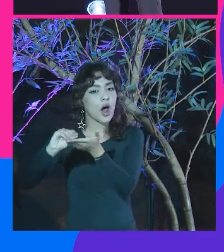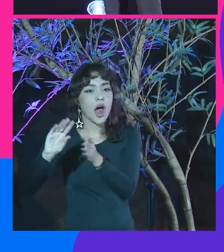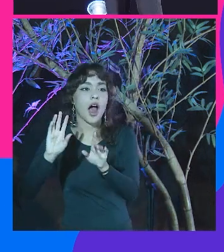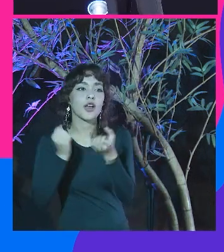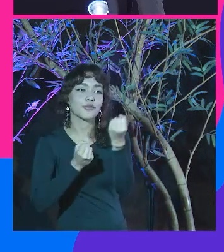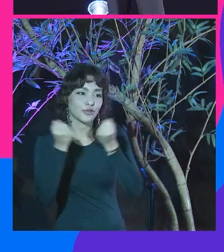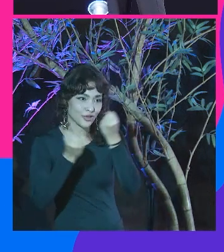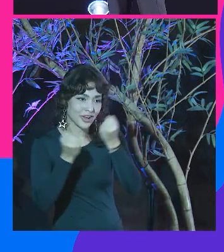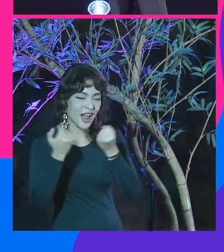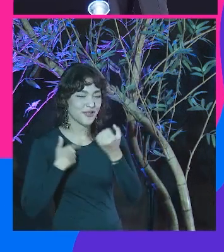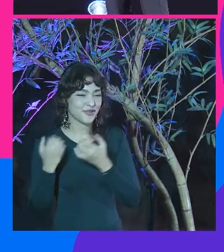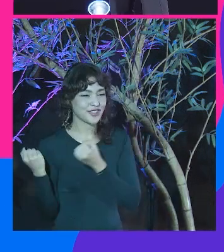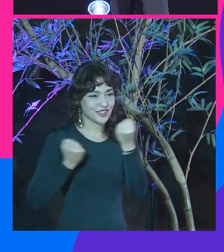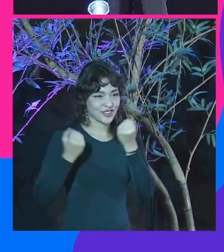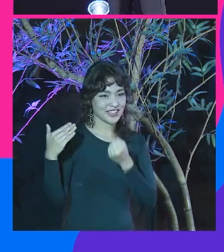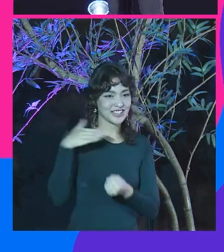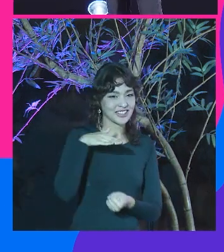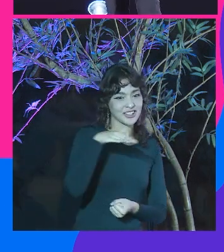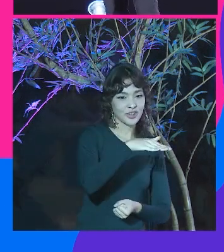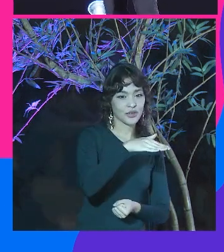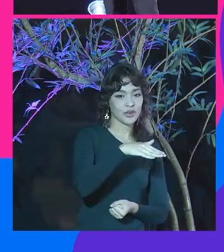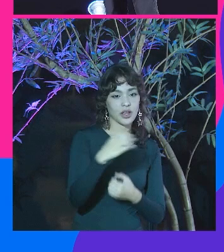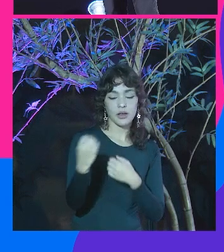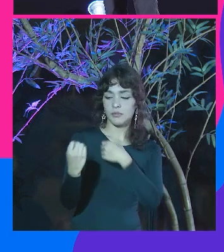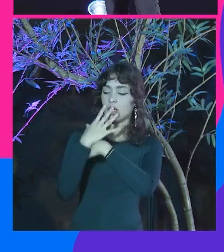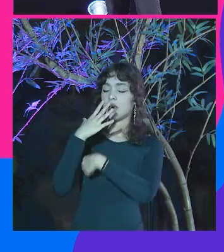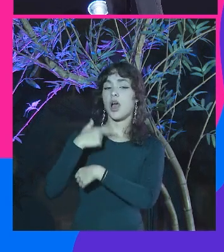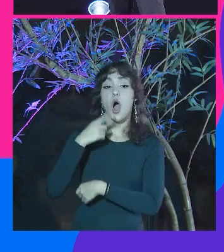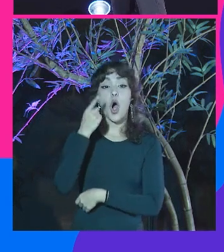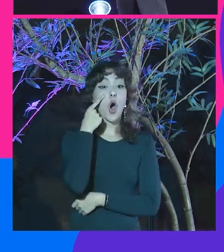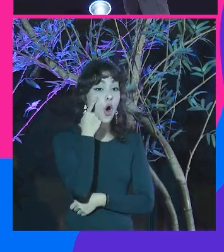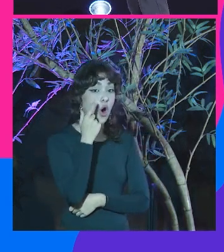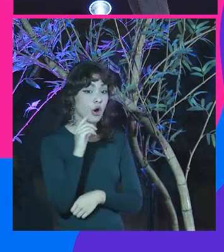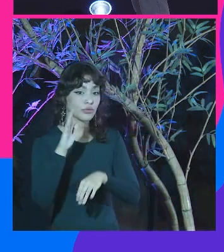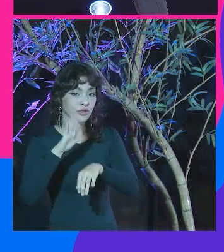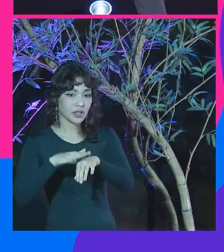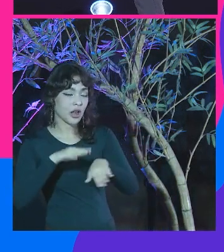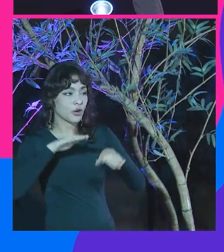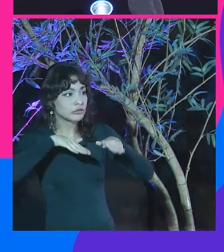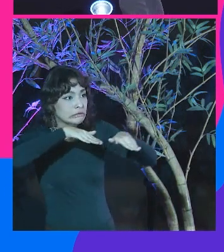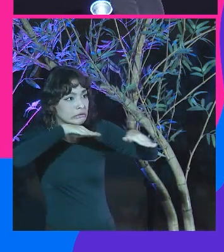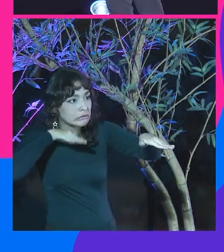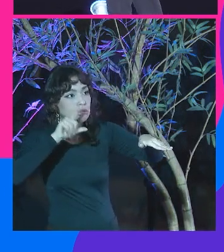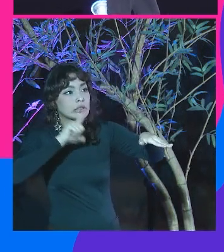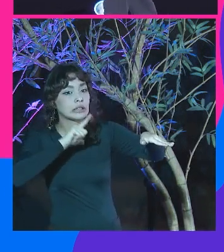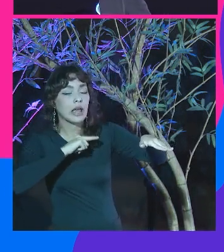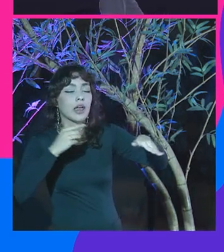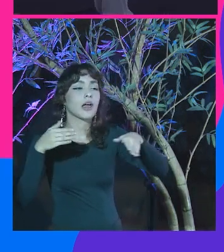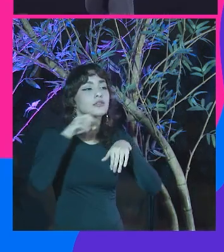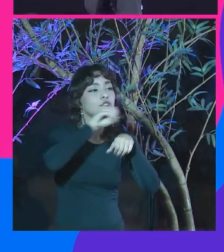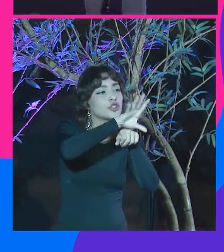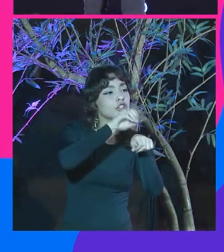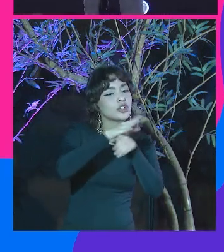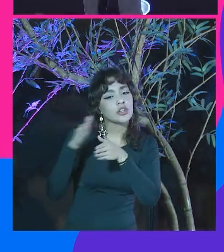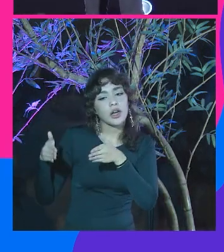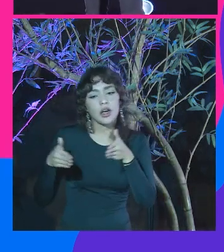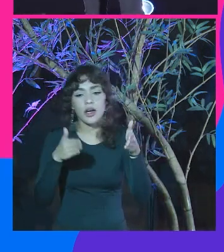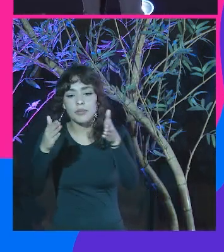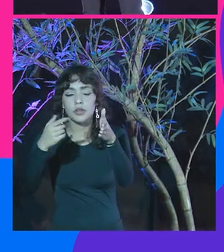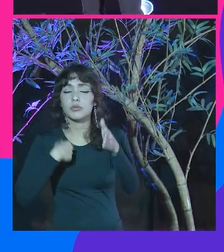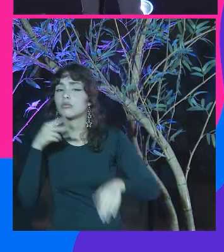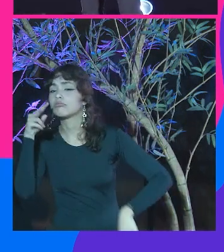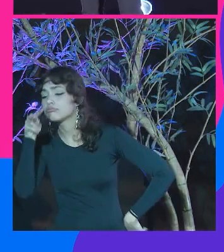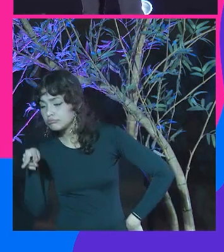vim dirigindo, e ele me ajudou, não, peraí, olha, tá cheio de trânsito, né? E ele foi me recomendando um caminho, e eu fiquei supervisionando,